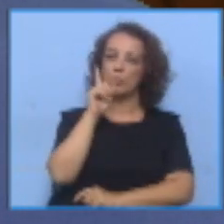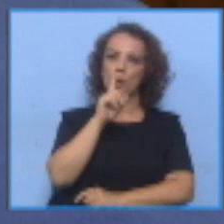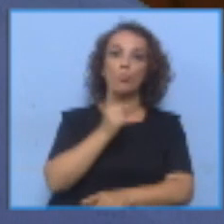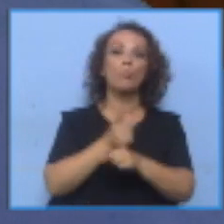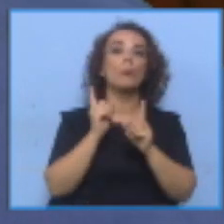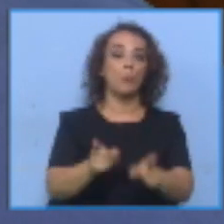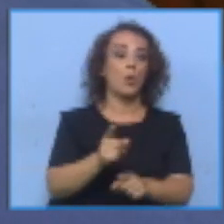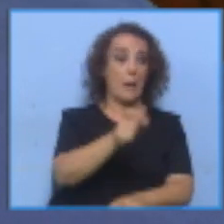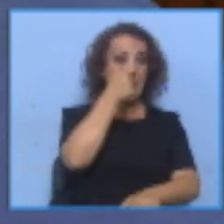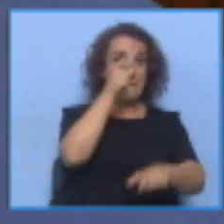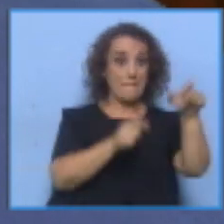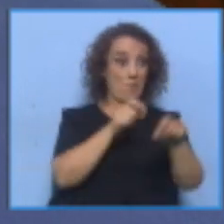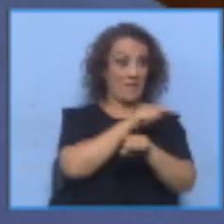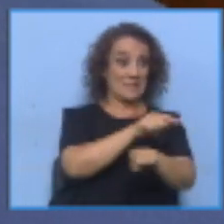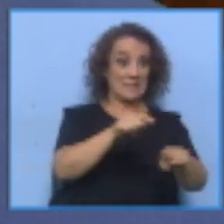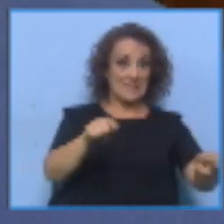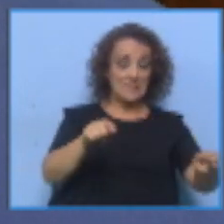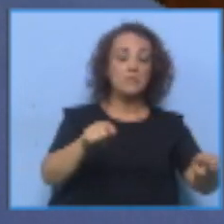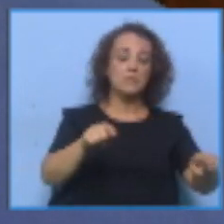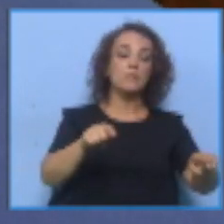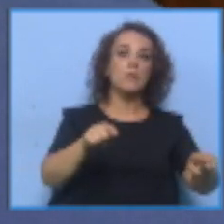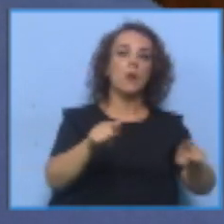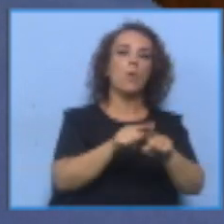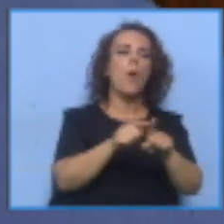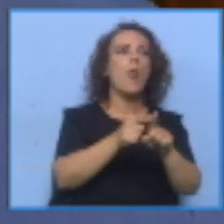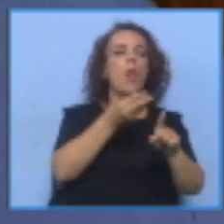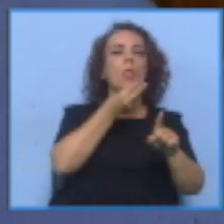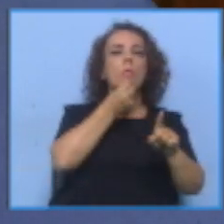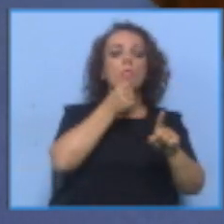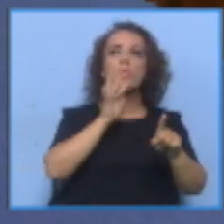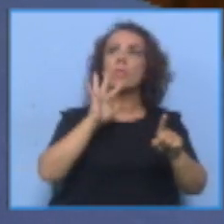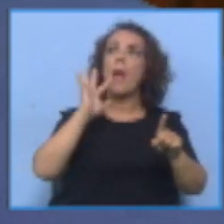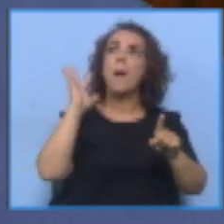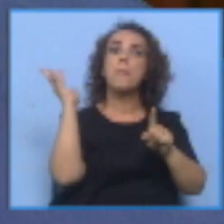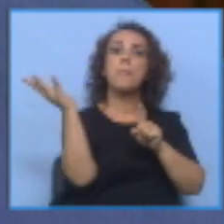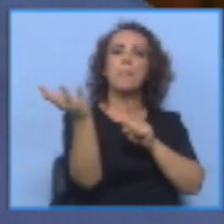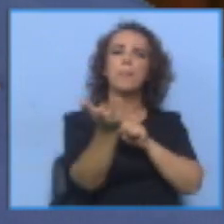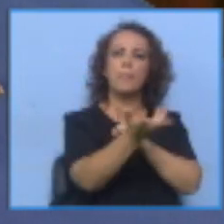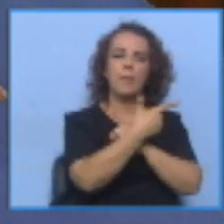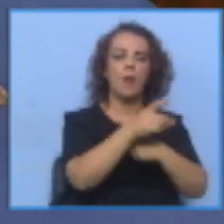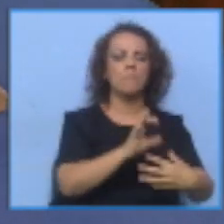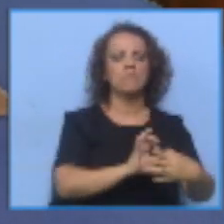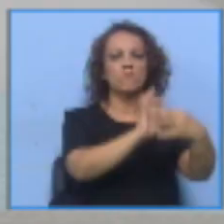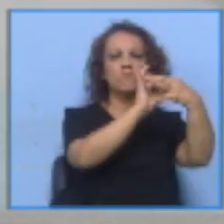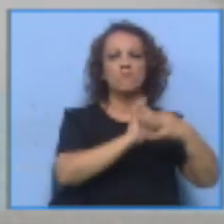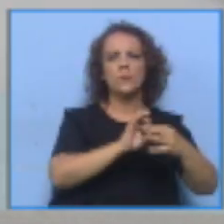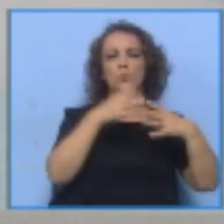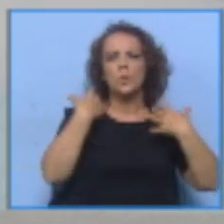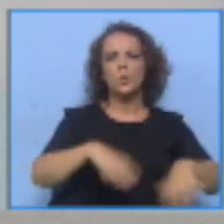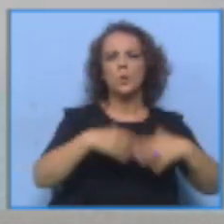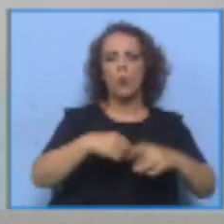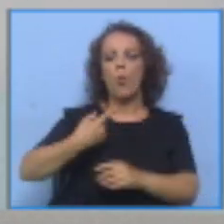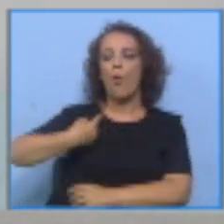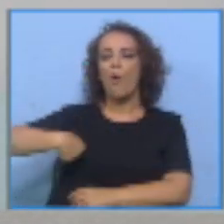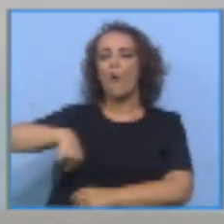estes povos têm com a natureza, com a Mãe Terra, é uma relação muito diferente daquela que nós ocidentais